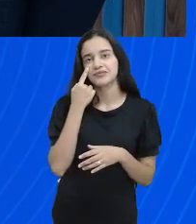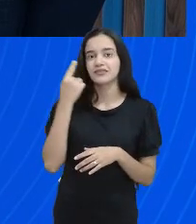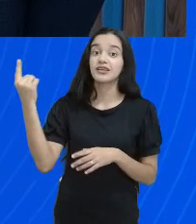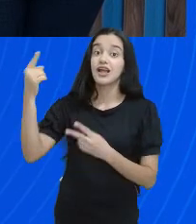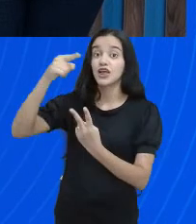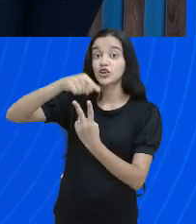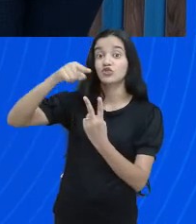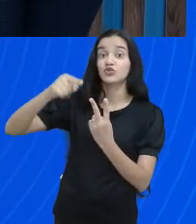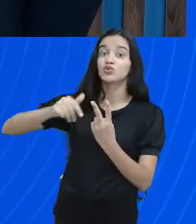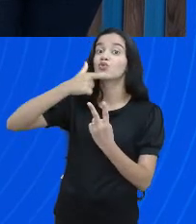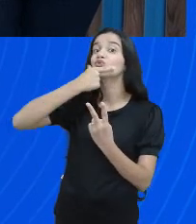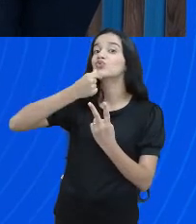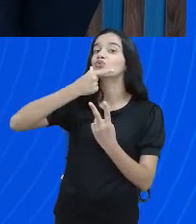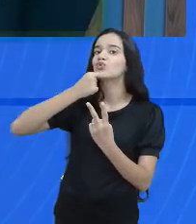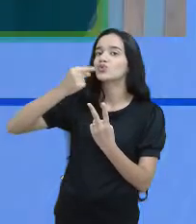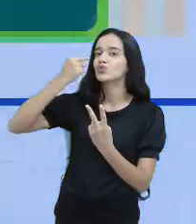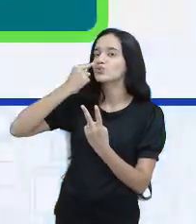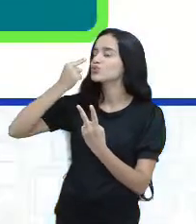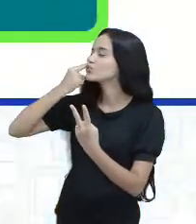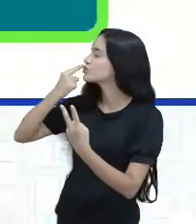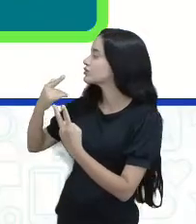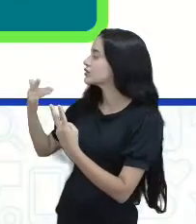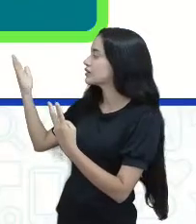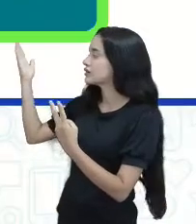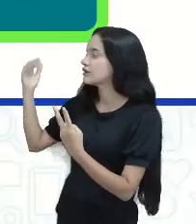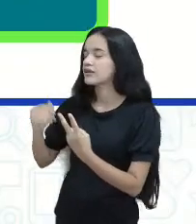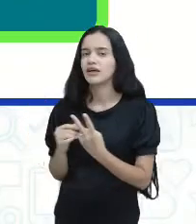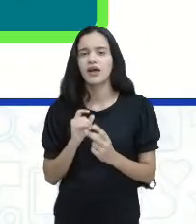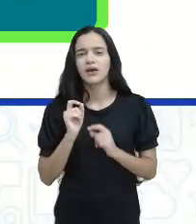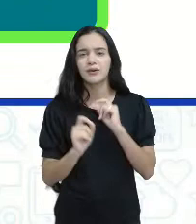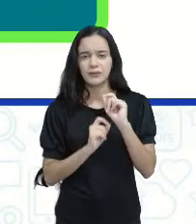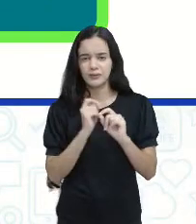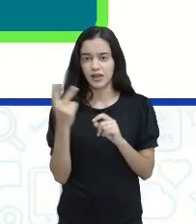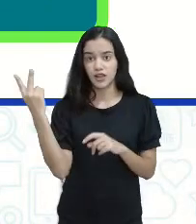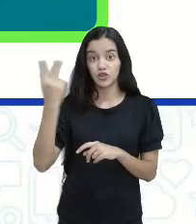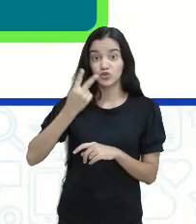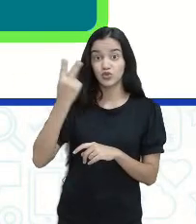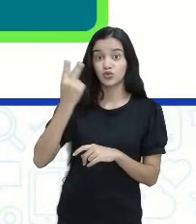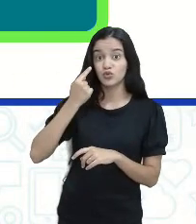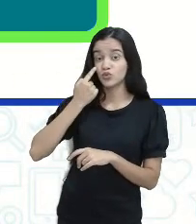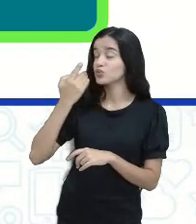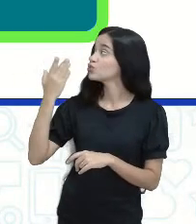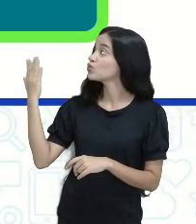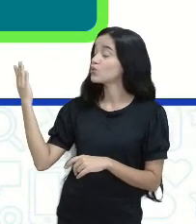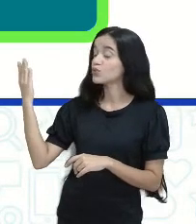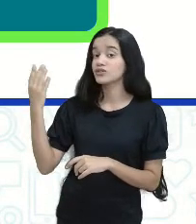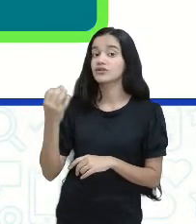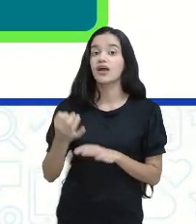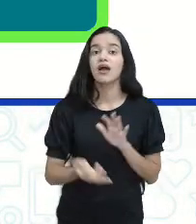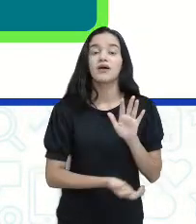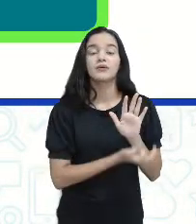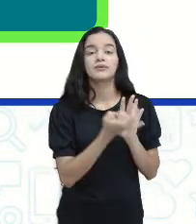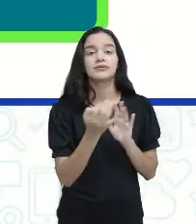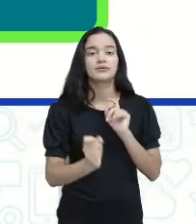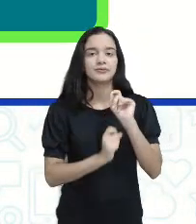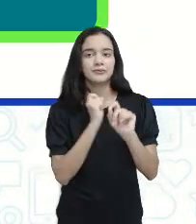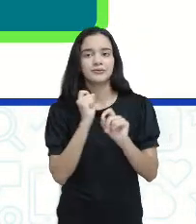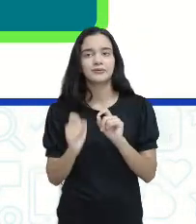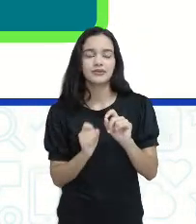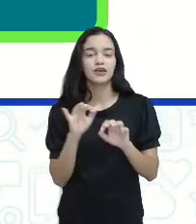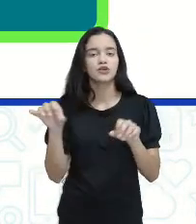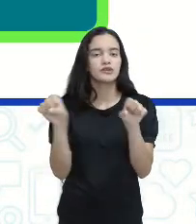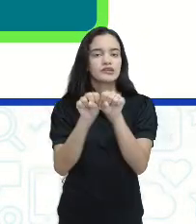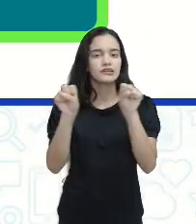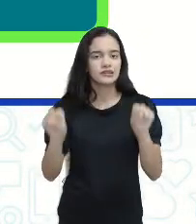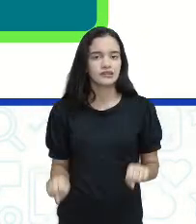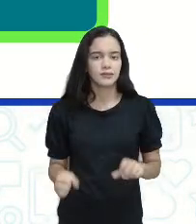dois cientistas aí, o Dmitri e o Júlio, tá vendo? Eles dois sugeriram um sistema de classificação, que é o sistema de